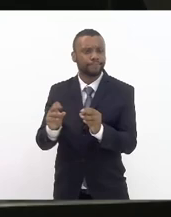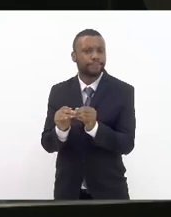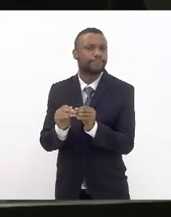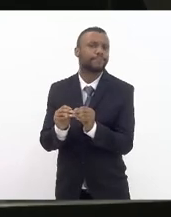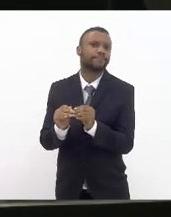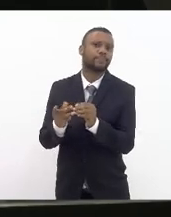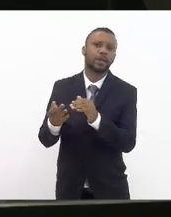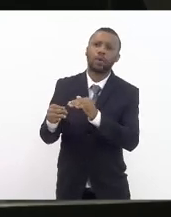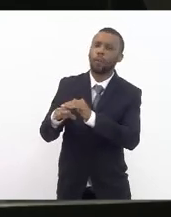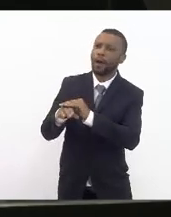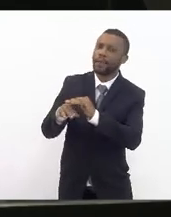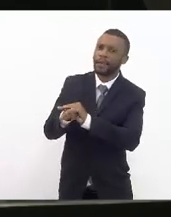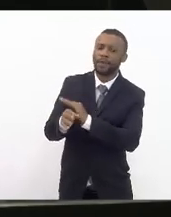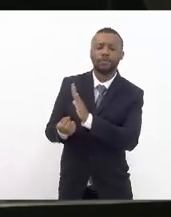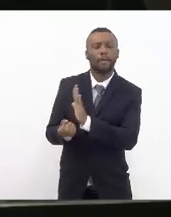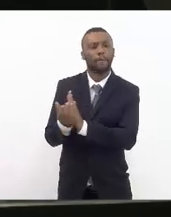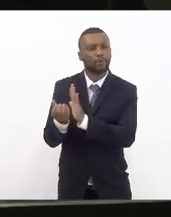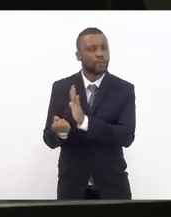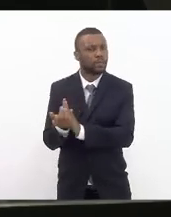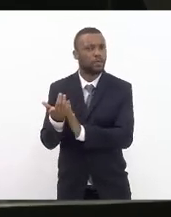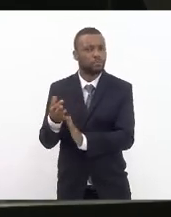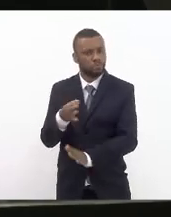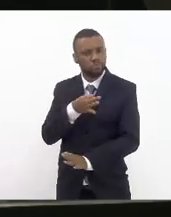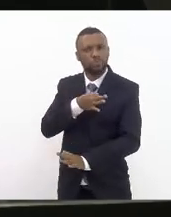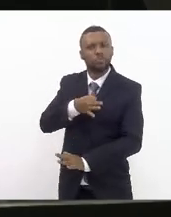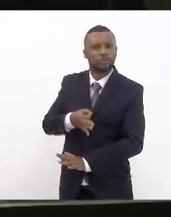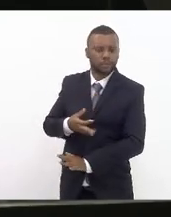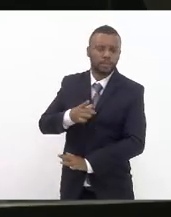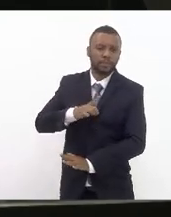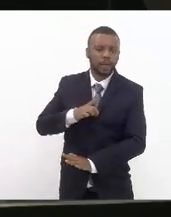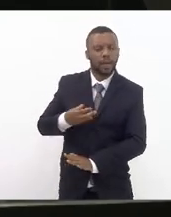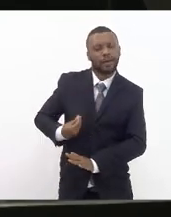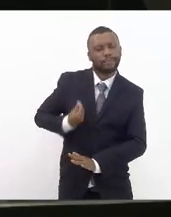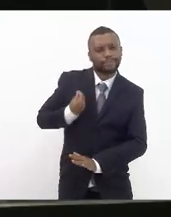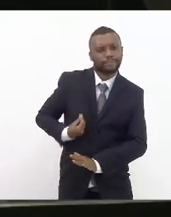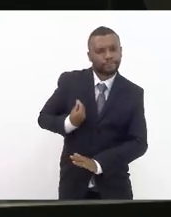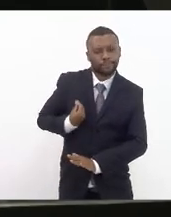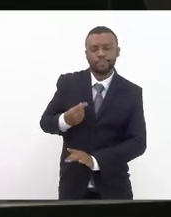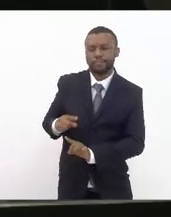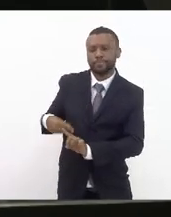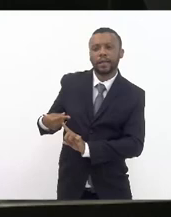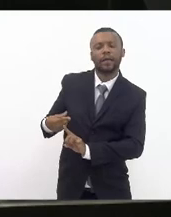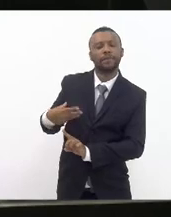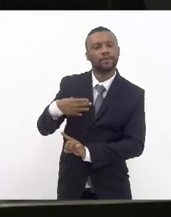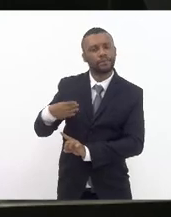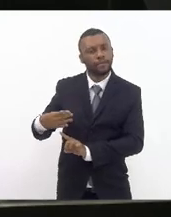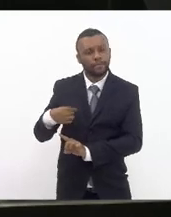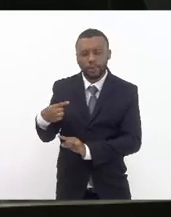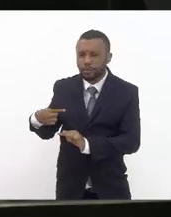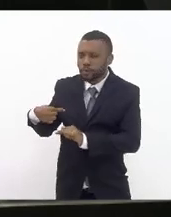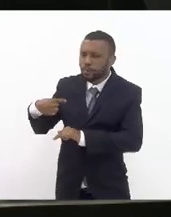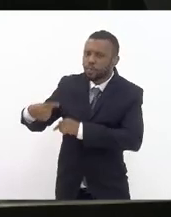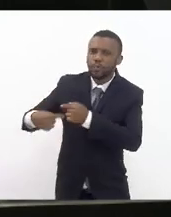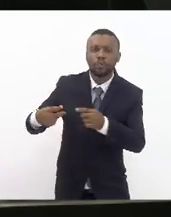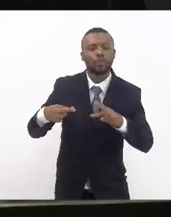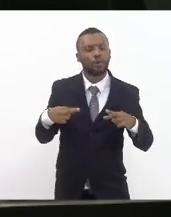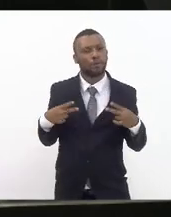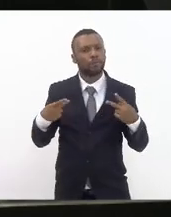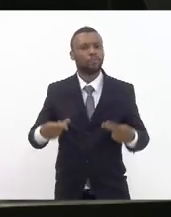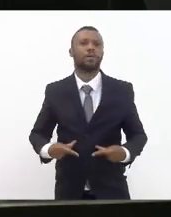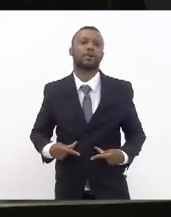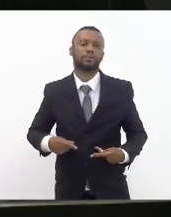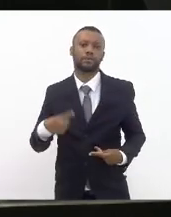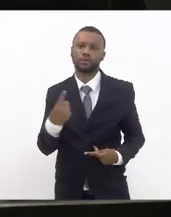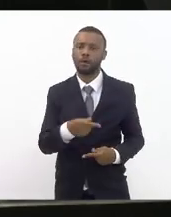produção dignamente e poder ter a sua subsistência e dos seus filhos de forma mais humana. O que a gente